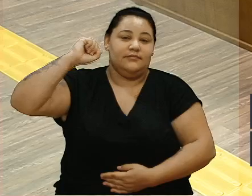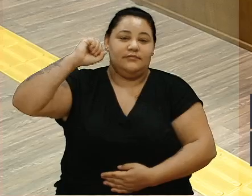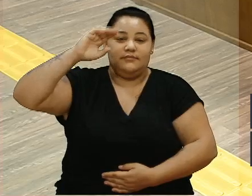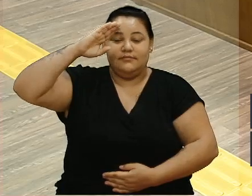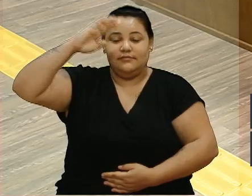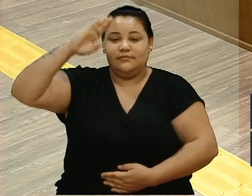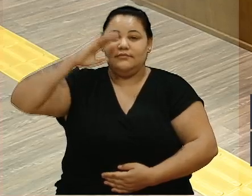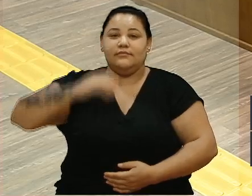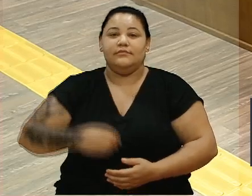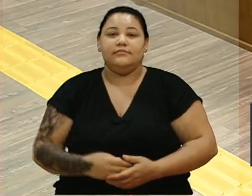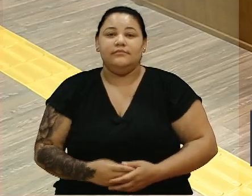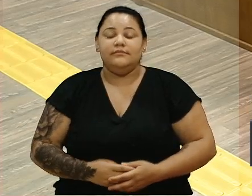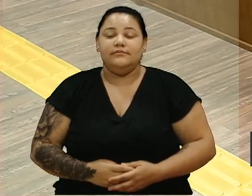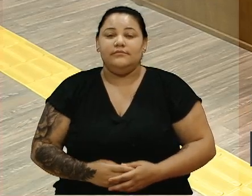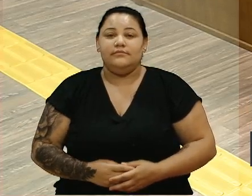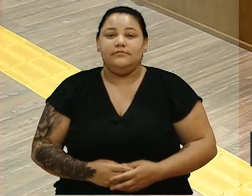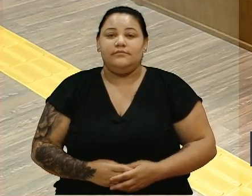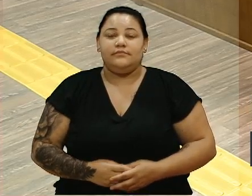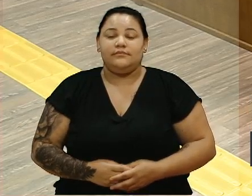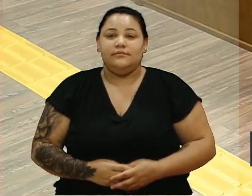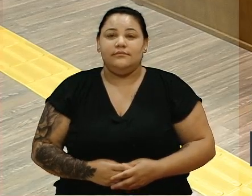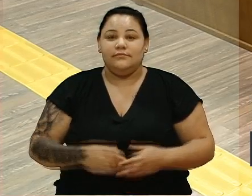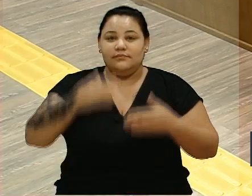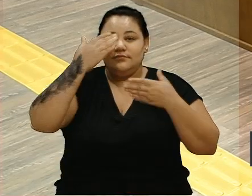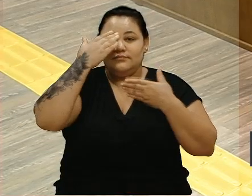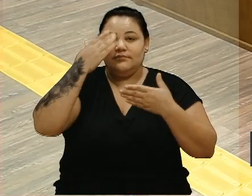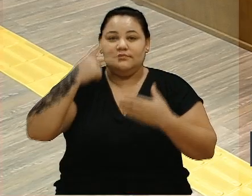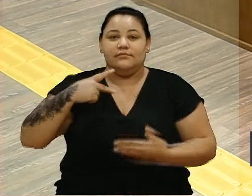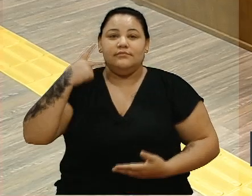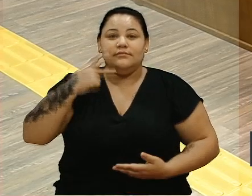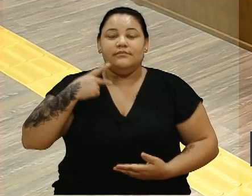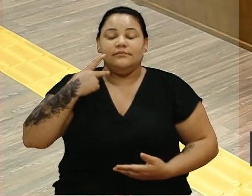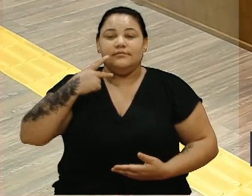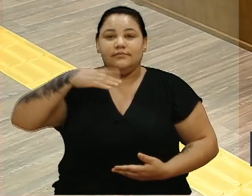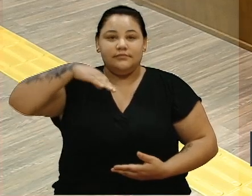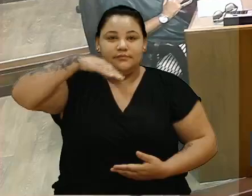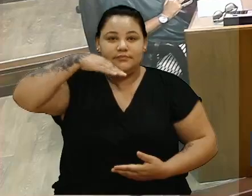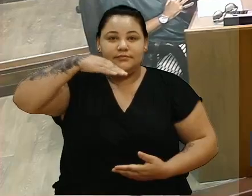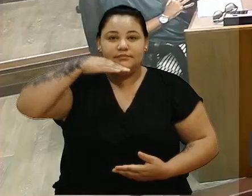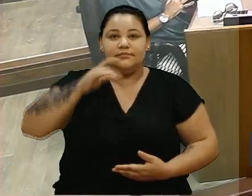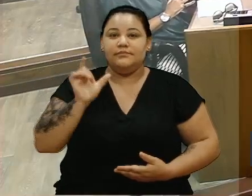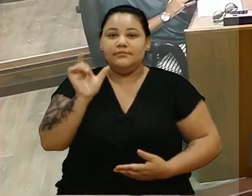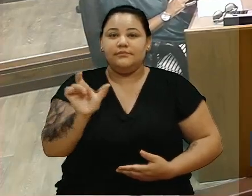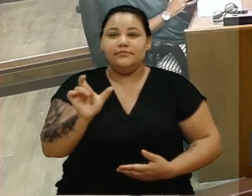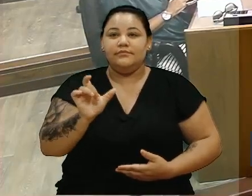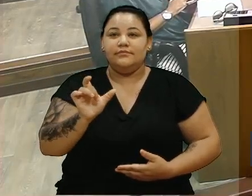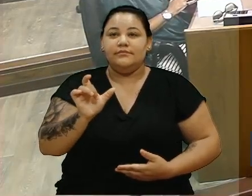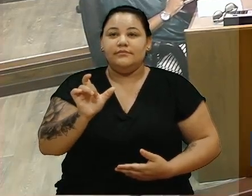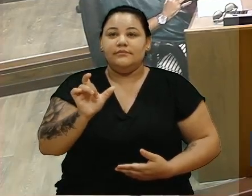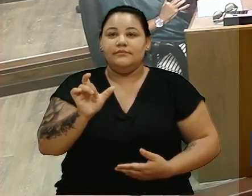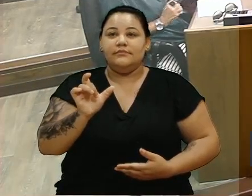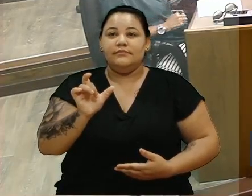presidente. Obrigada, vereador Bortola. Com a palavra, o vereador Daniel Santos.